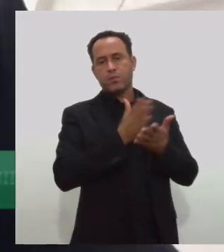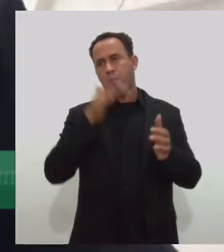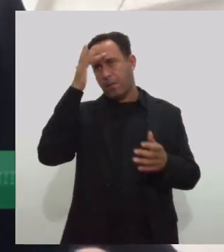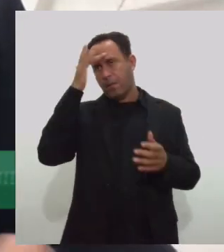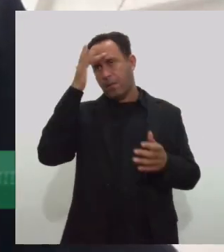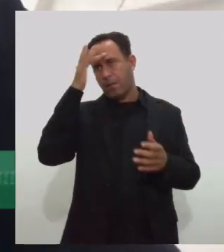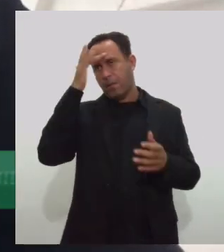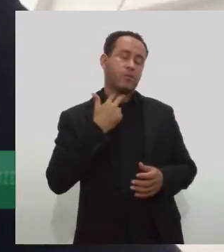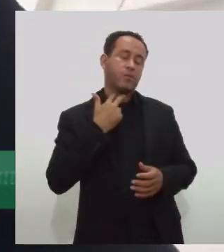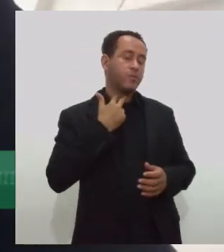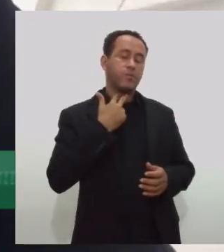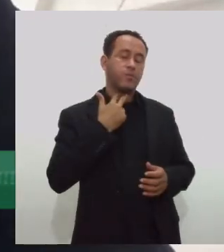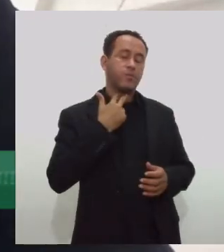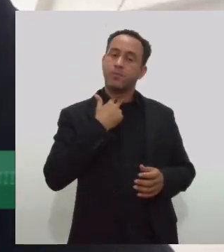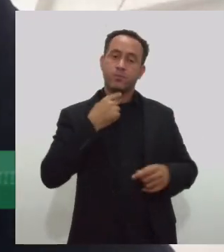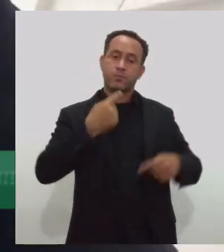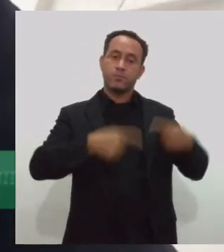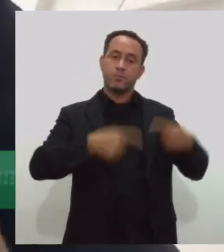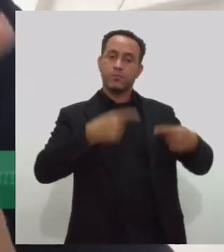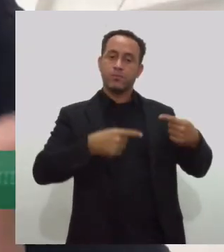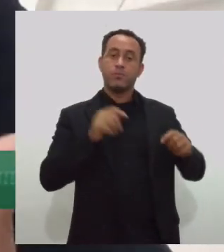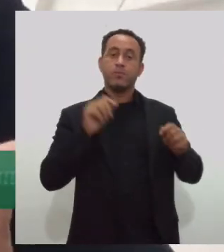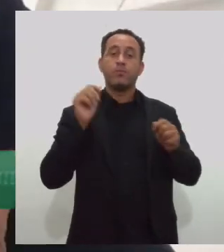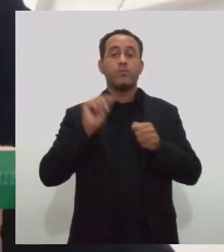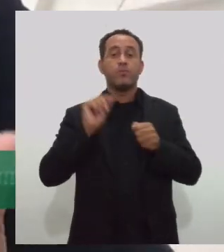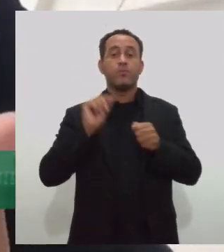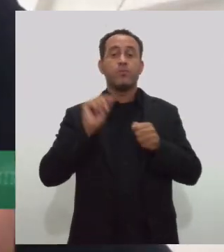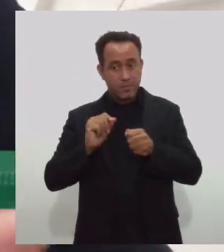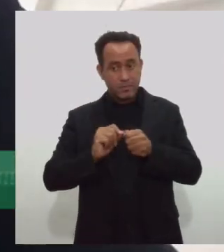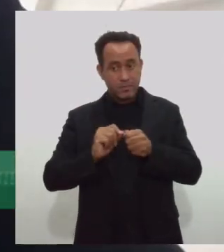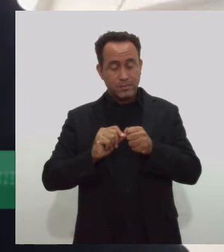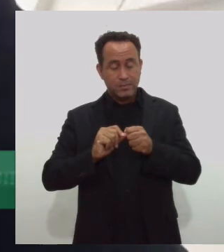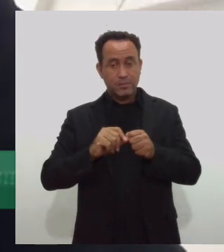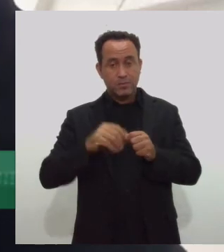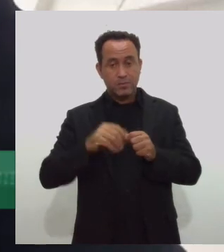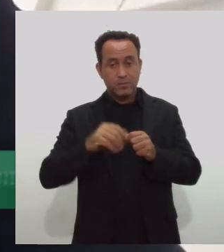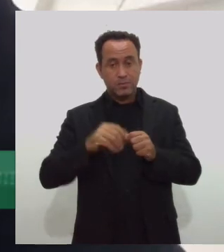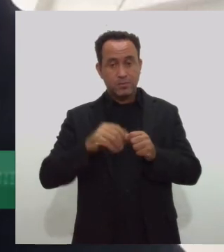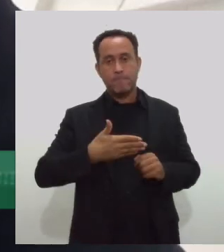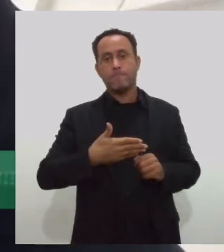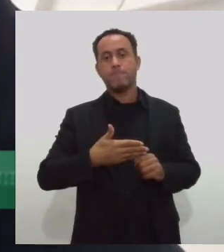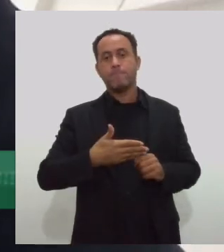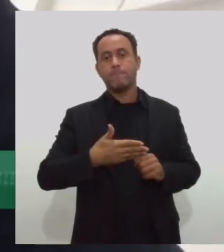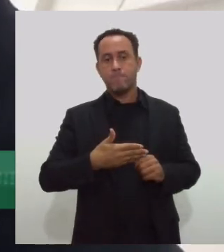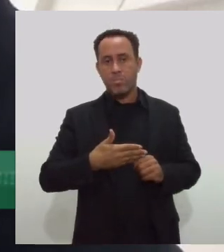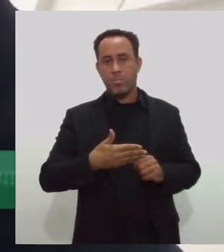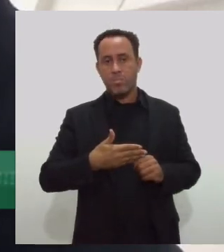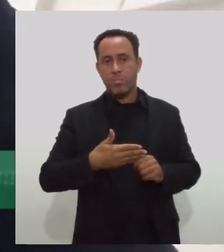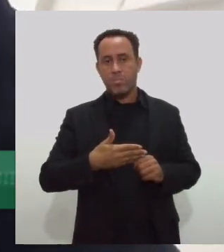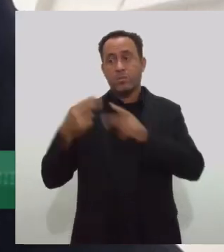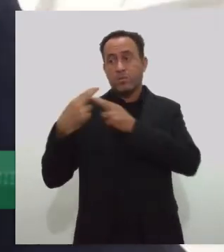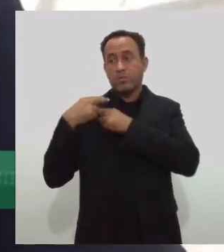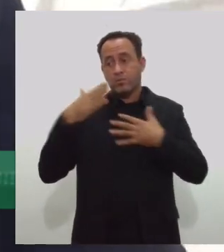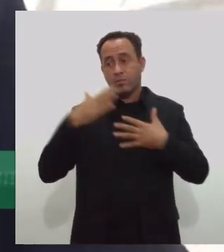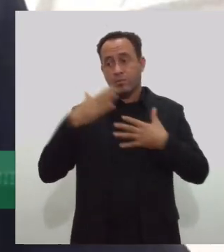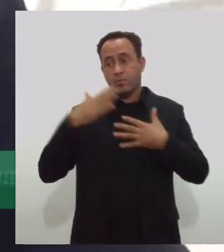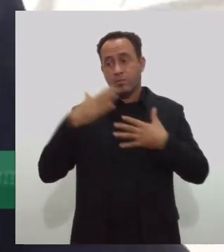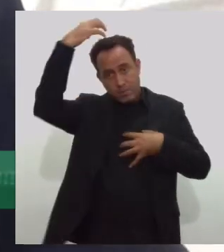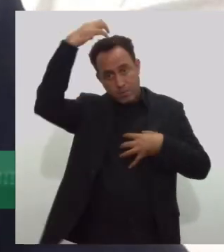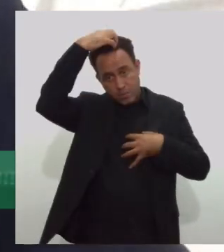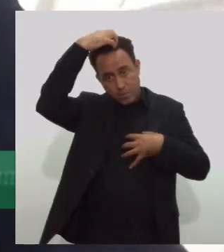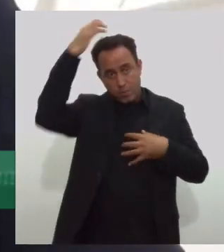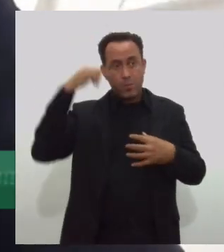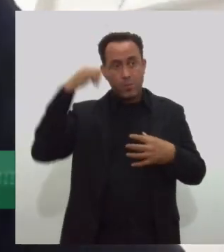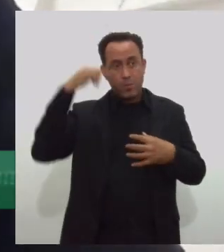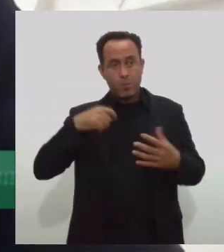agente político, porque eu preciso fazer isso com elementos. Do contrário, eu mesmo posso ser responsabilizado. O juiz pode nem